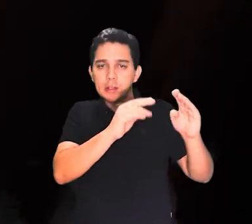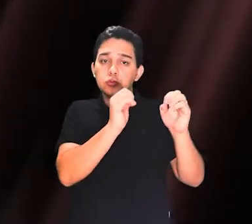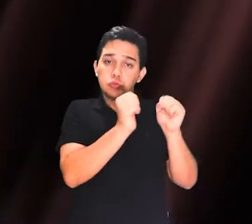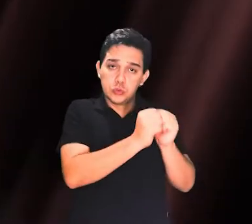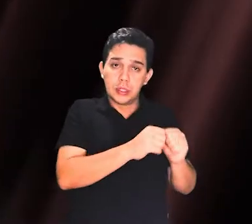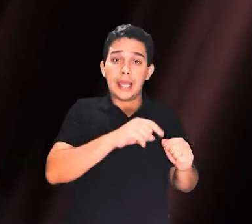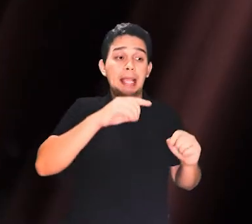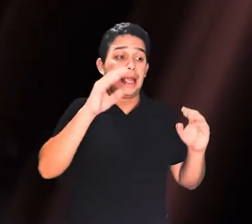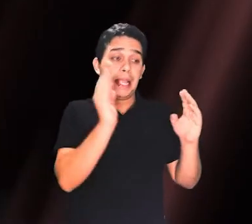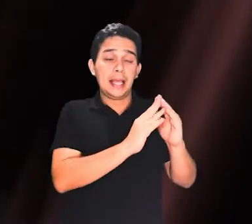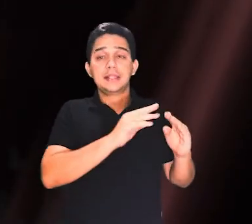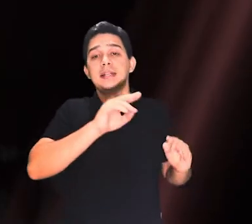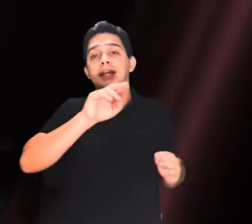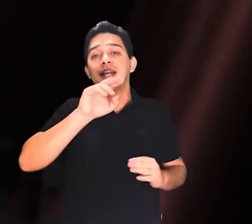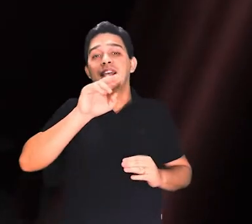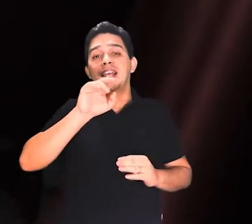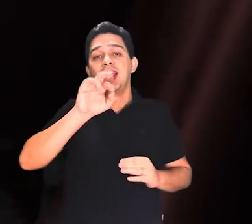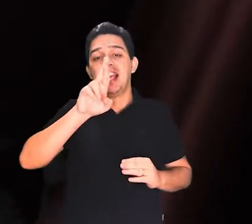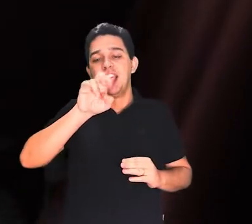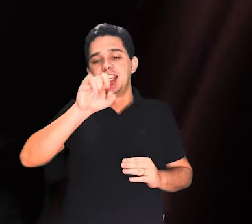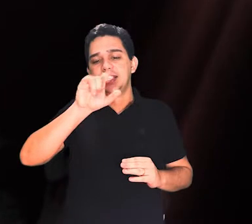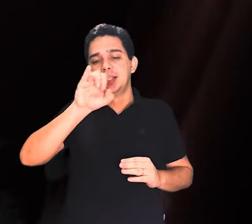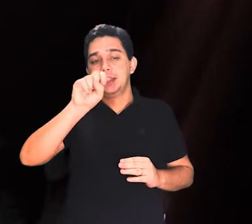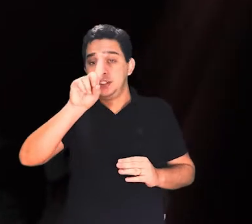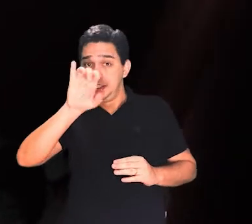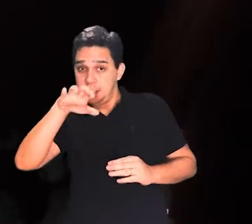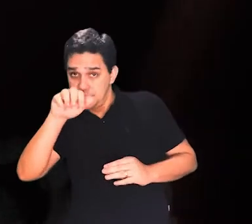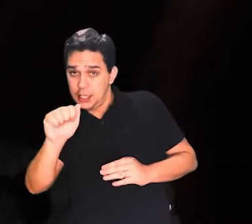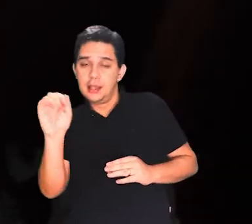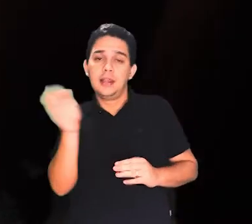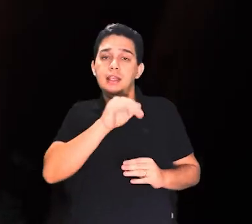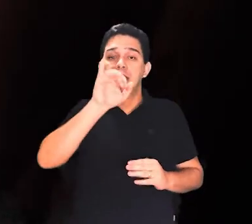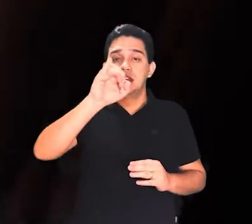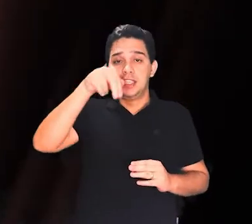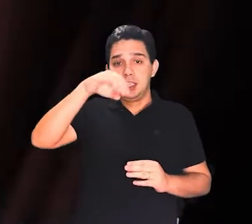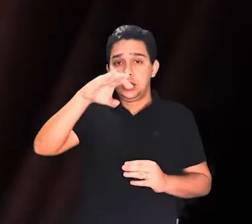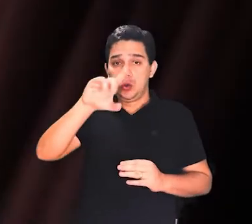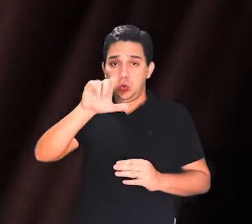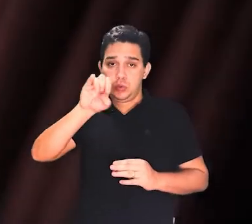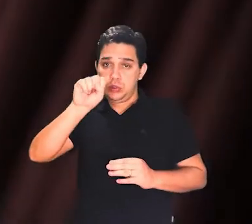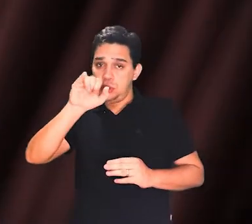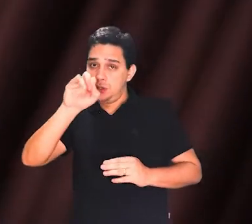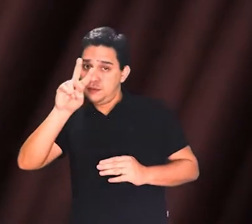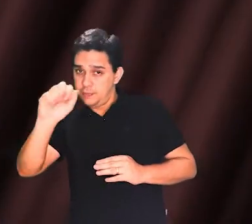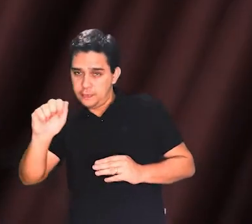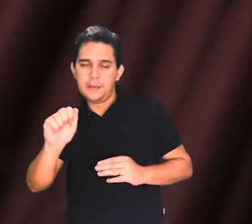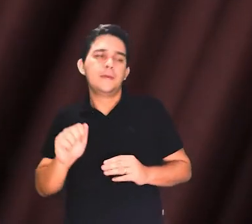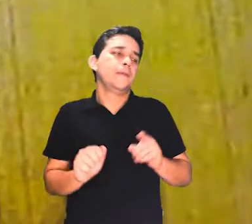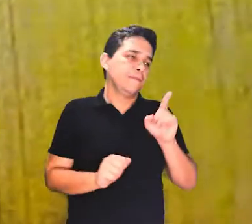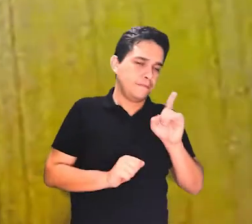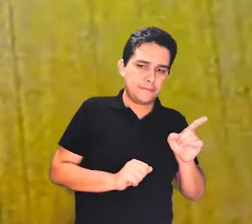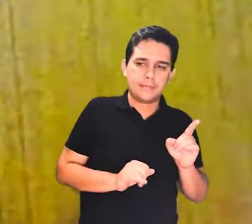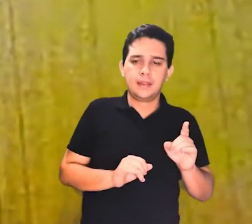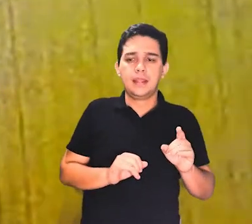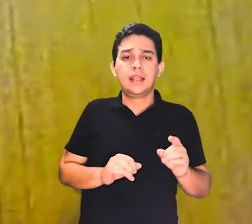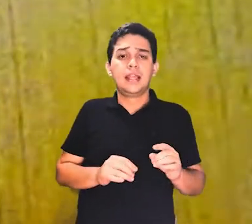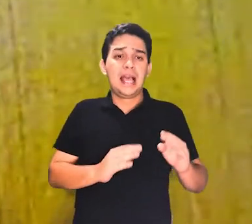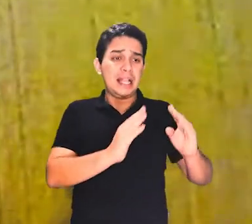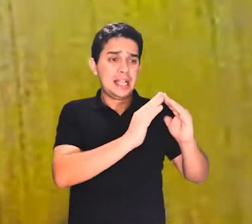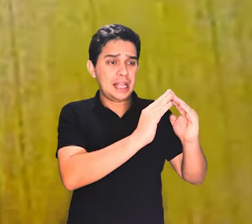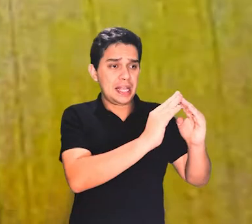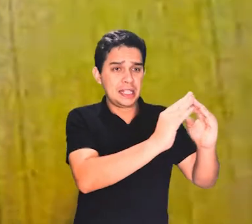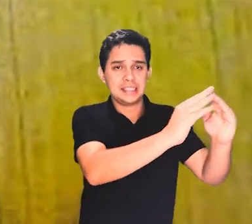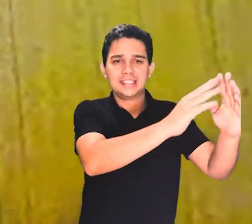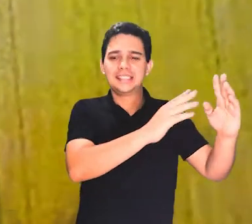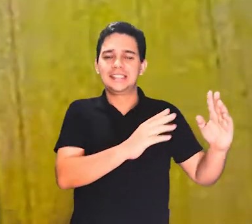residência inclusiva, ela é um desafio a mais até do que as residências terapêuticas pela falta de financiamento. Residência terapêutica